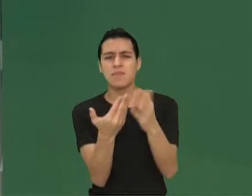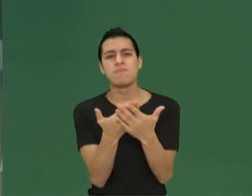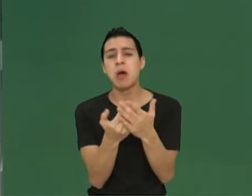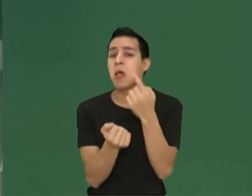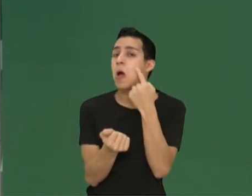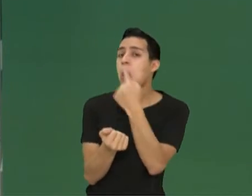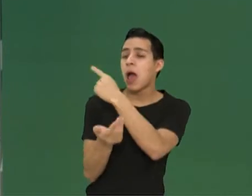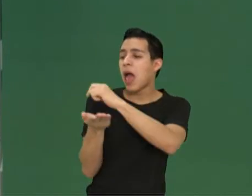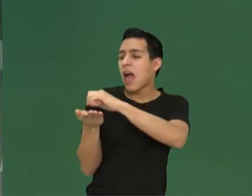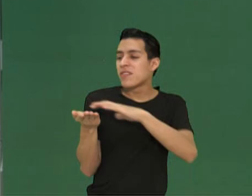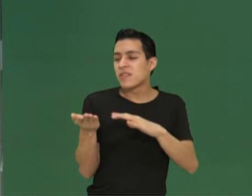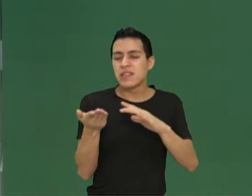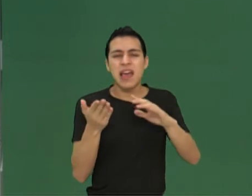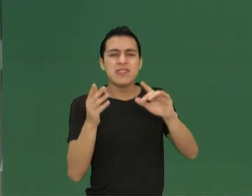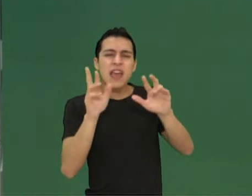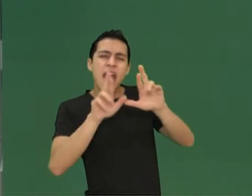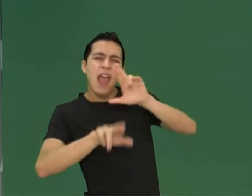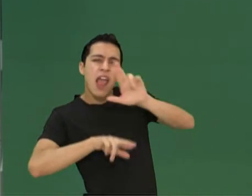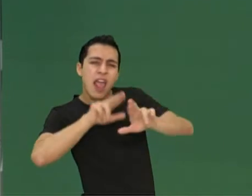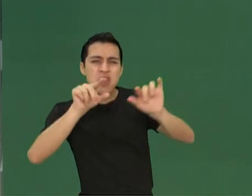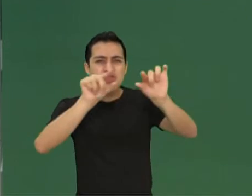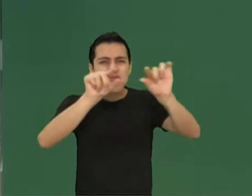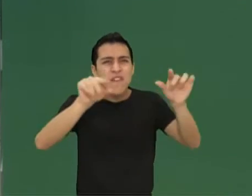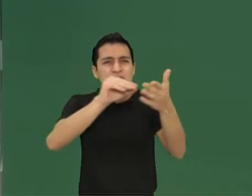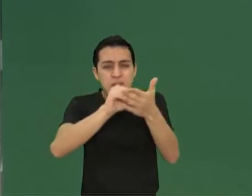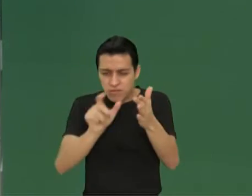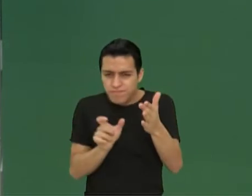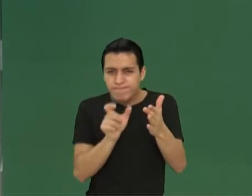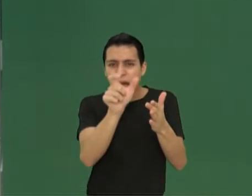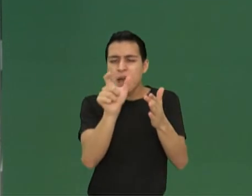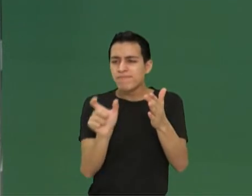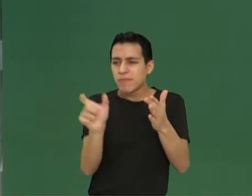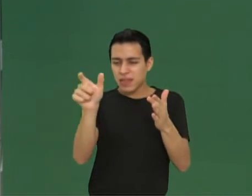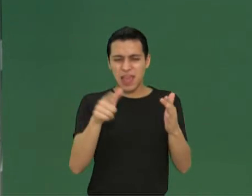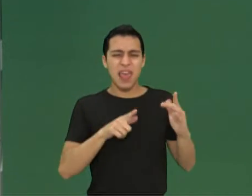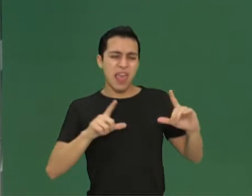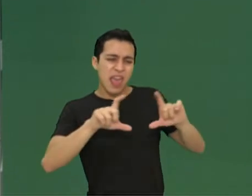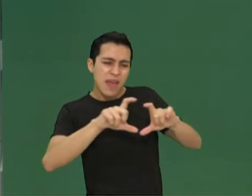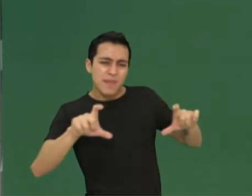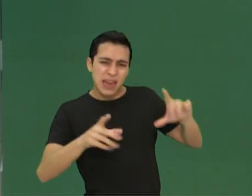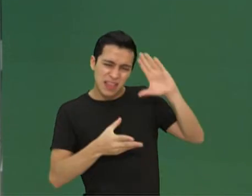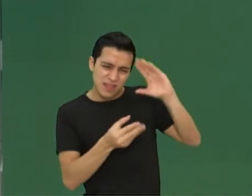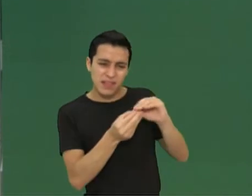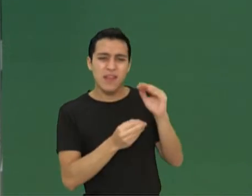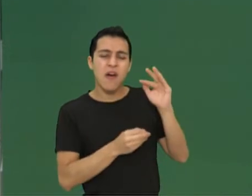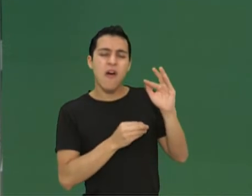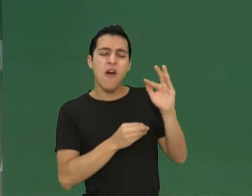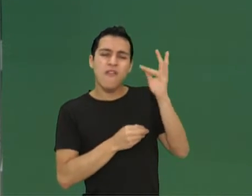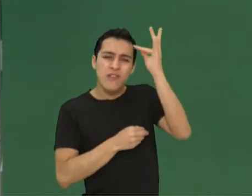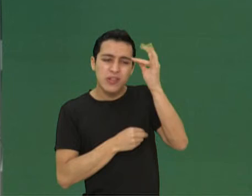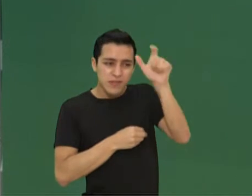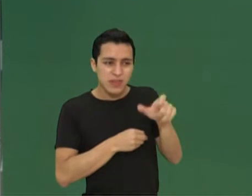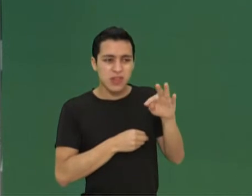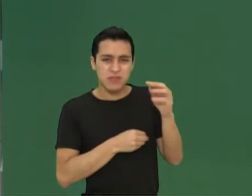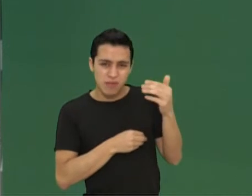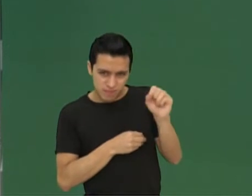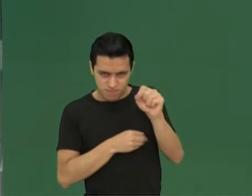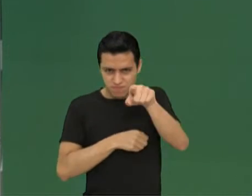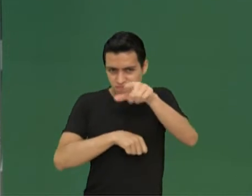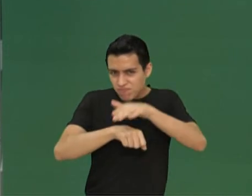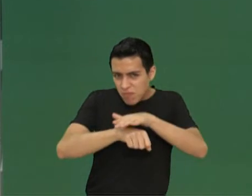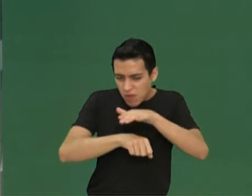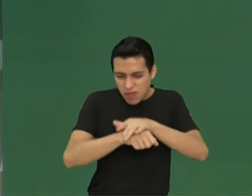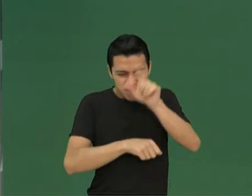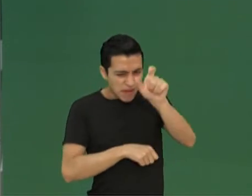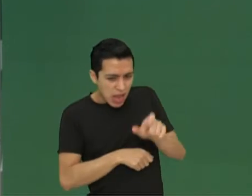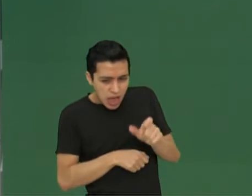exercício de complete, tem aqui um parágrafo resumindo um pouquinho da filosofia do Tomás de Aquino, tá? Dê uma lida nele, complete ele com os termos que nós